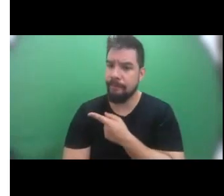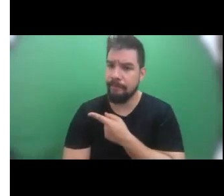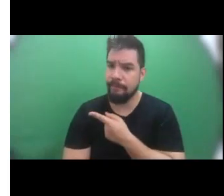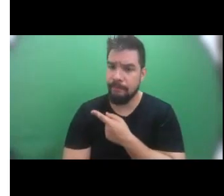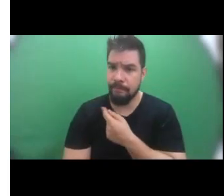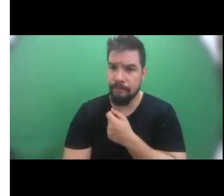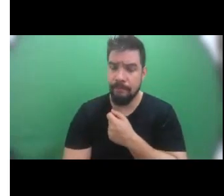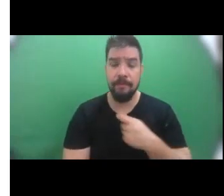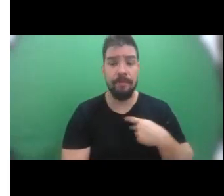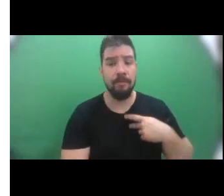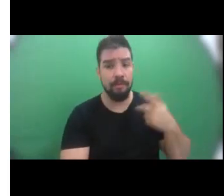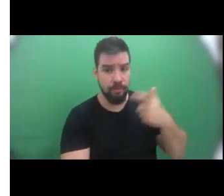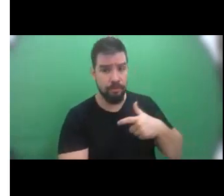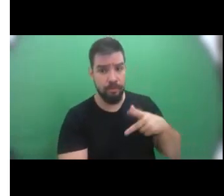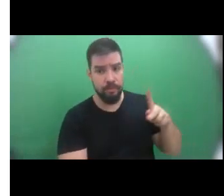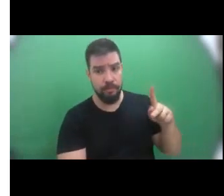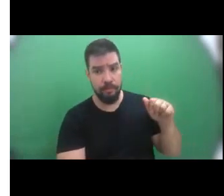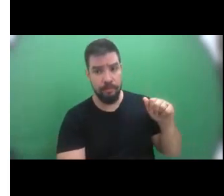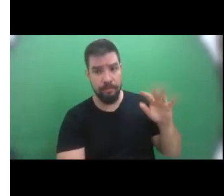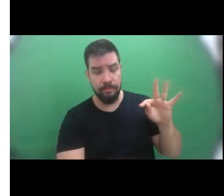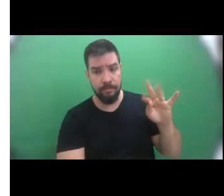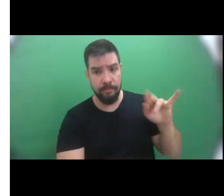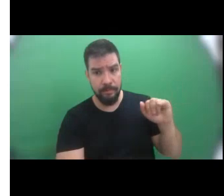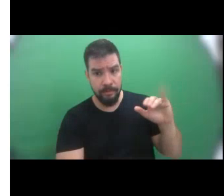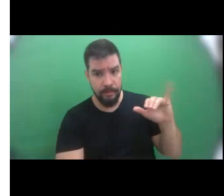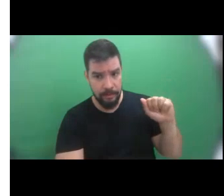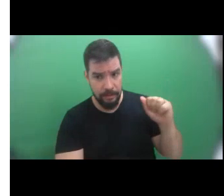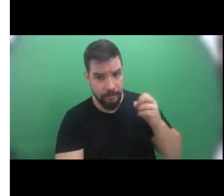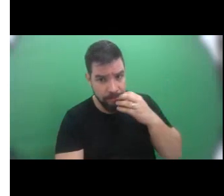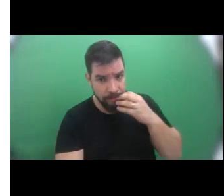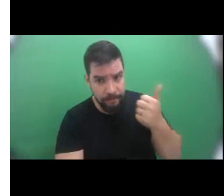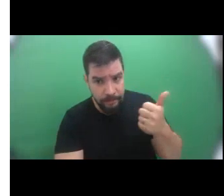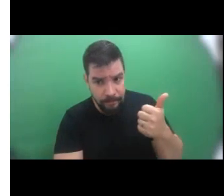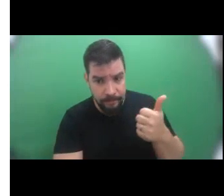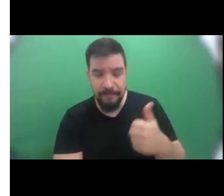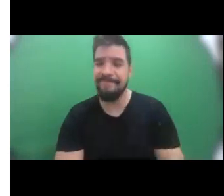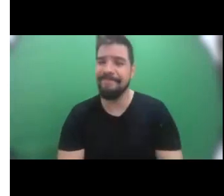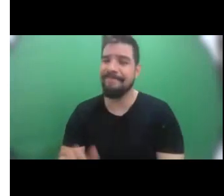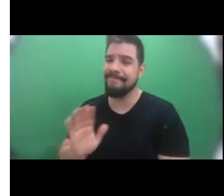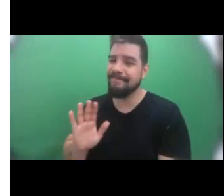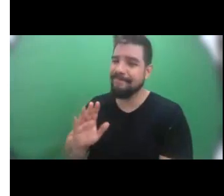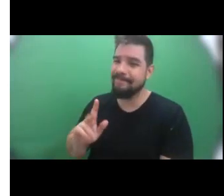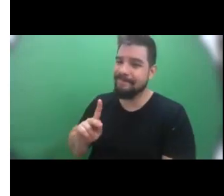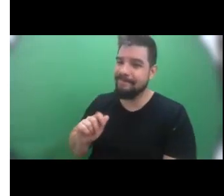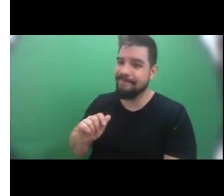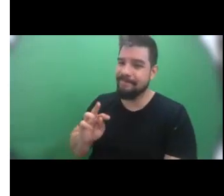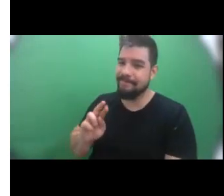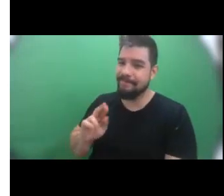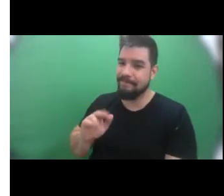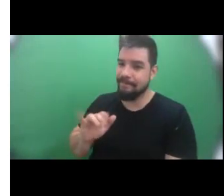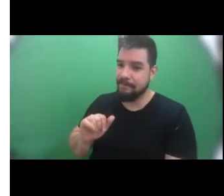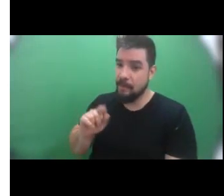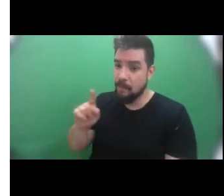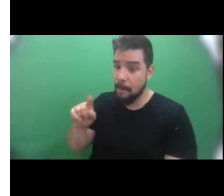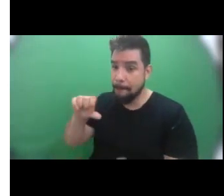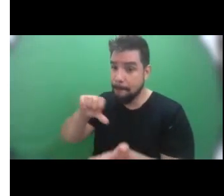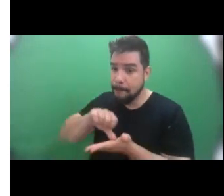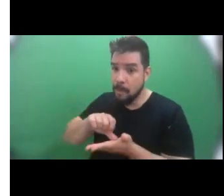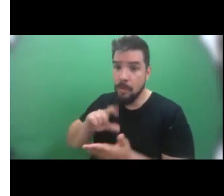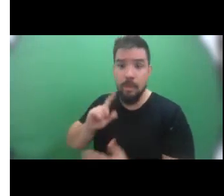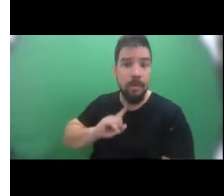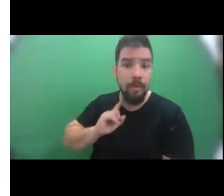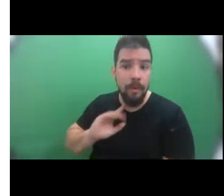É Patrícia, está tudo bem com você? Tudo bem. Ô, Patrícia, quem é do Polo Belo Horizonte vai ser